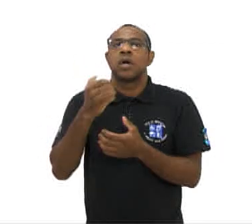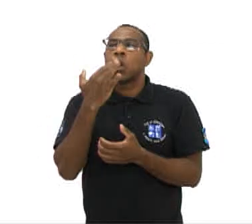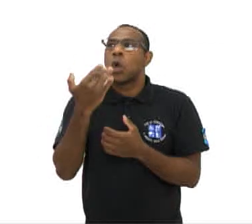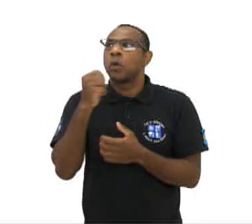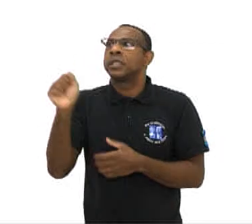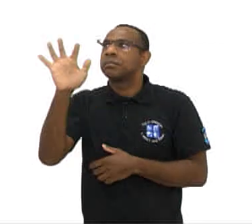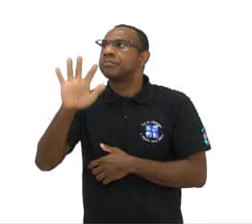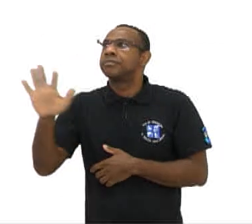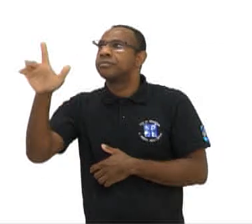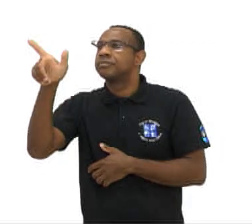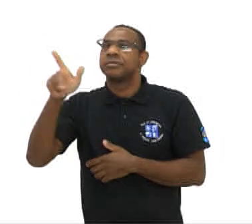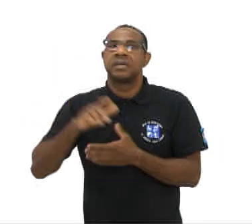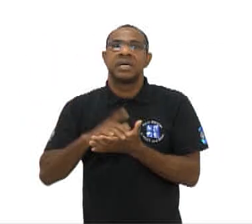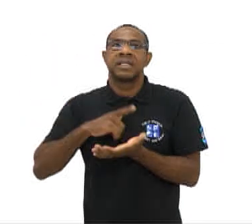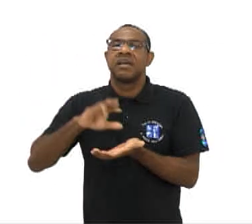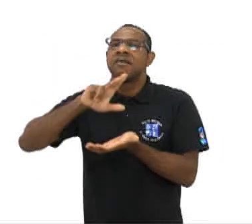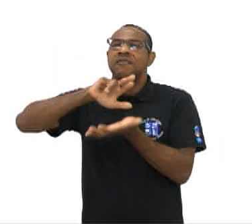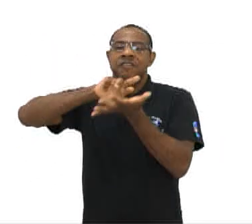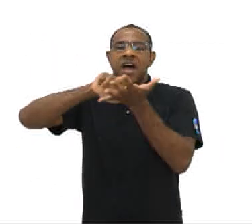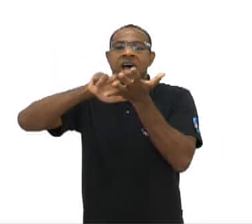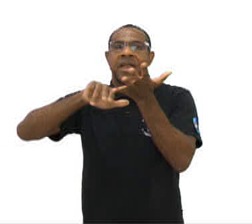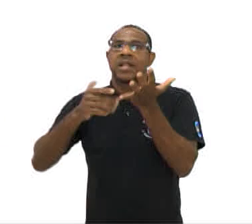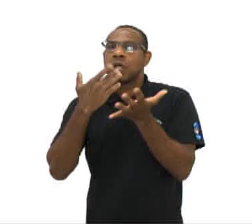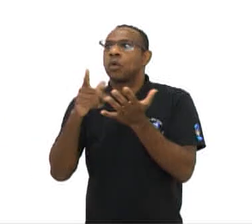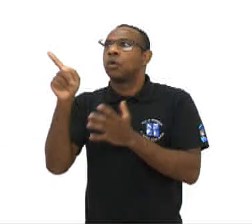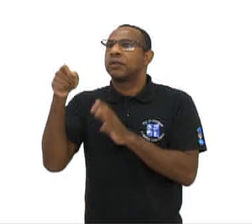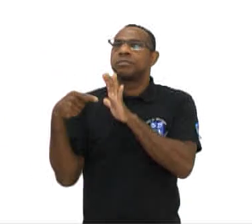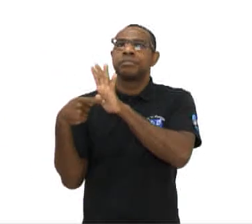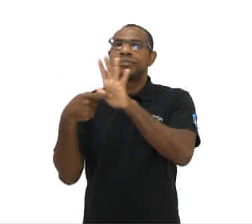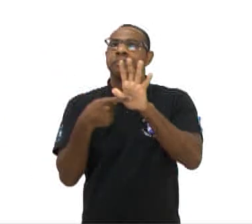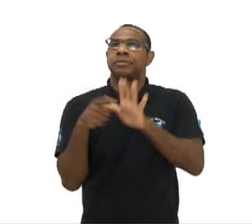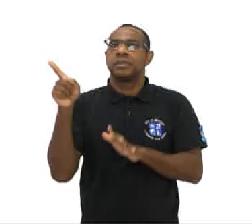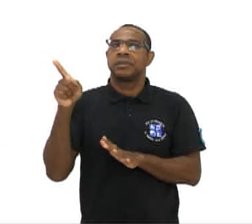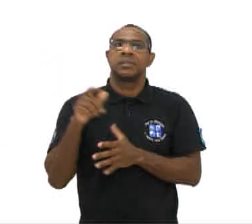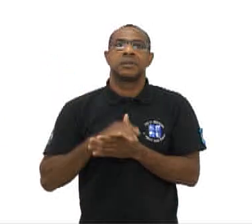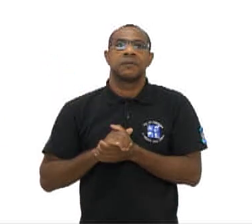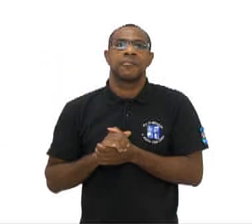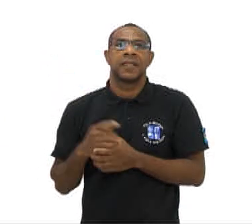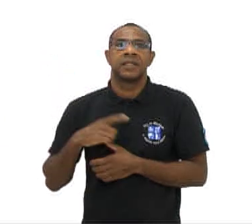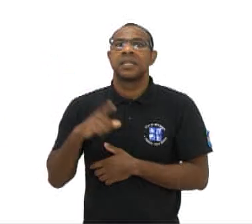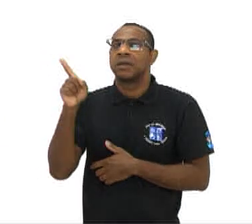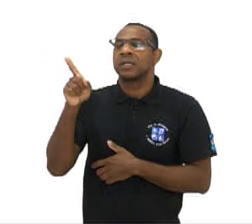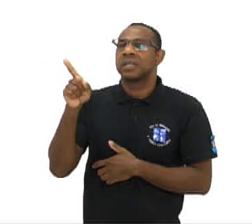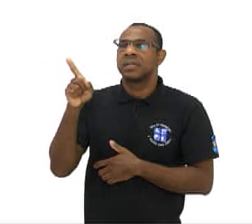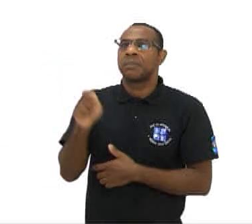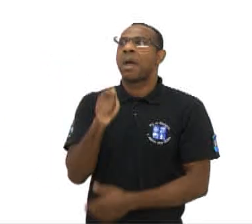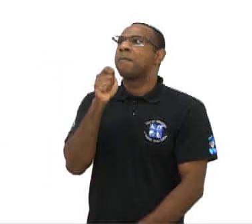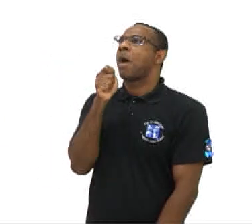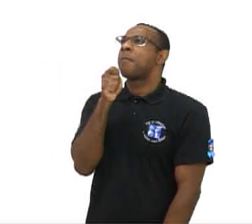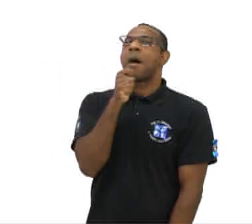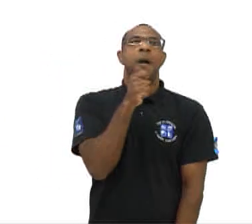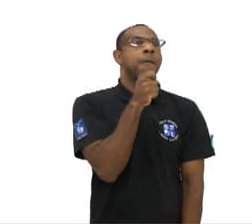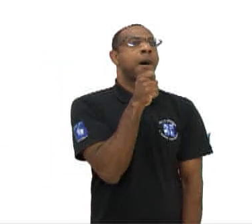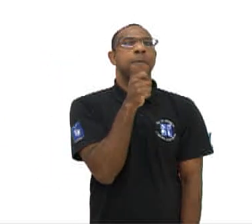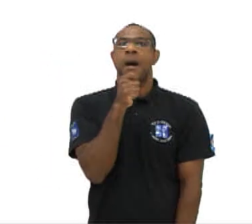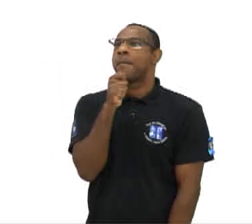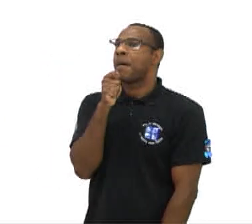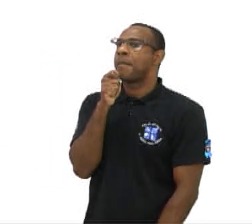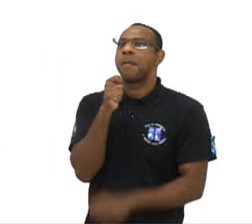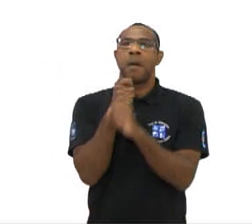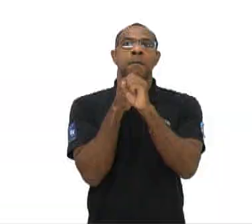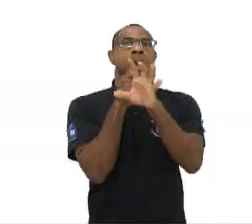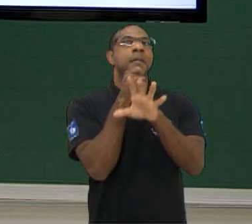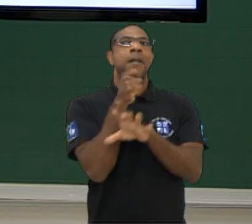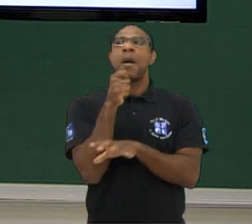tenho várias cores sendo utilizadas e eu tenho aqui ó, um megafone chamando a